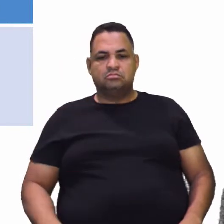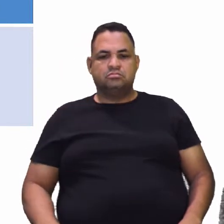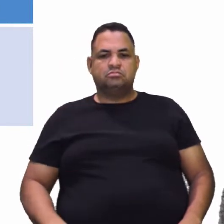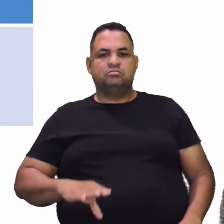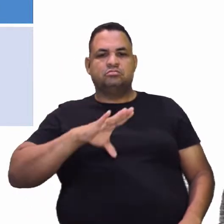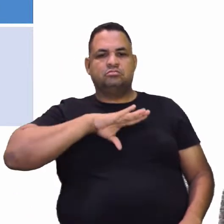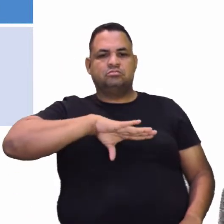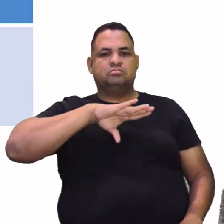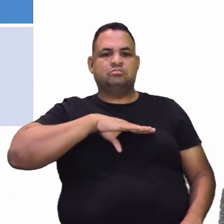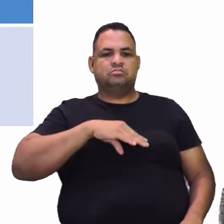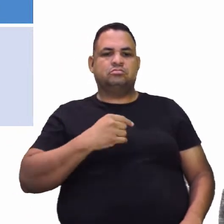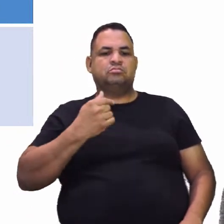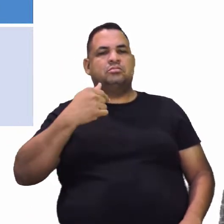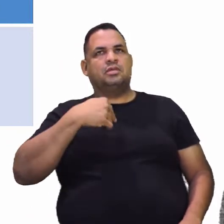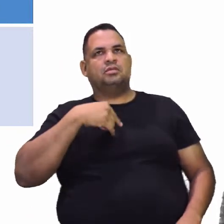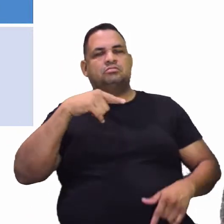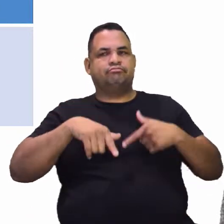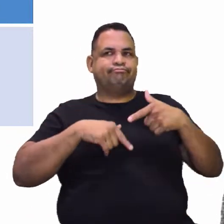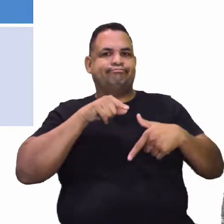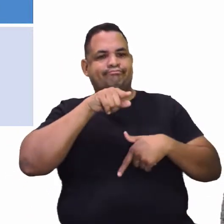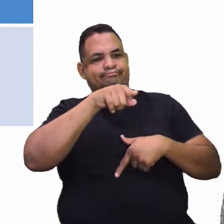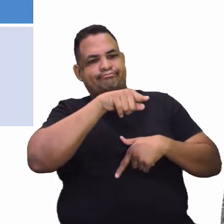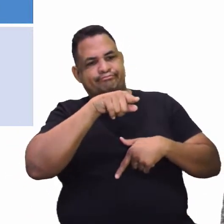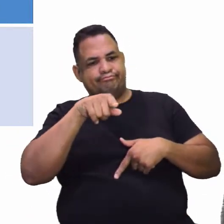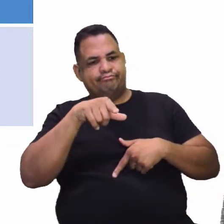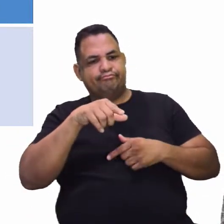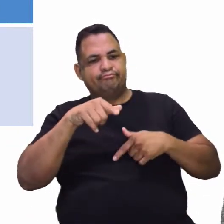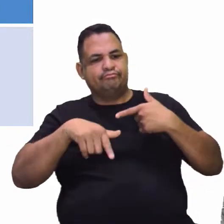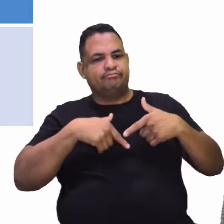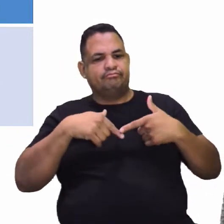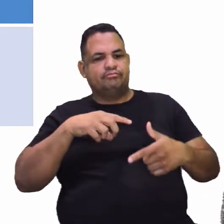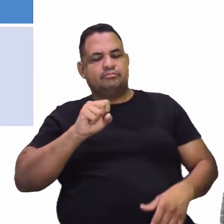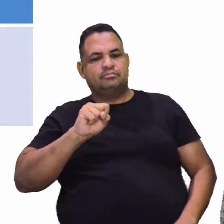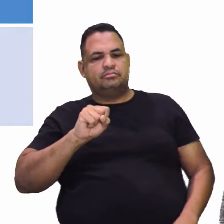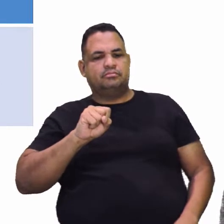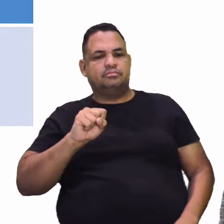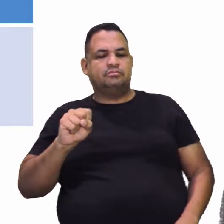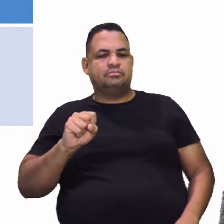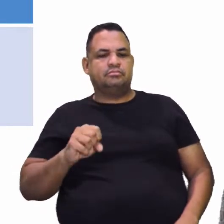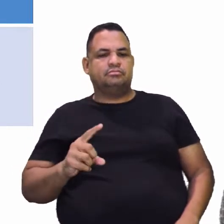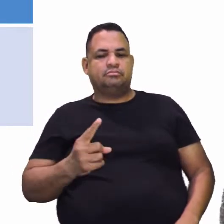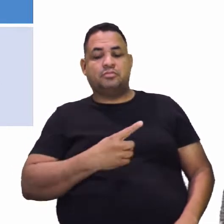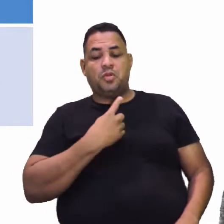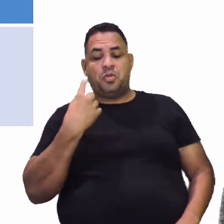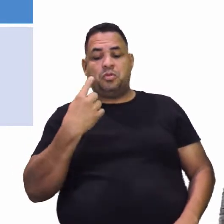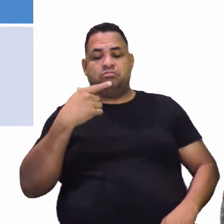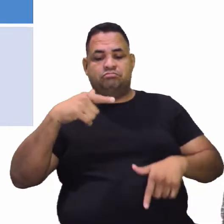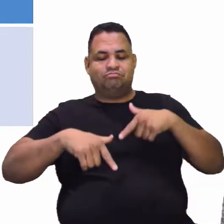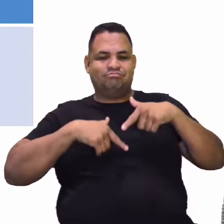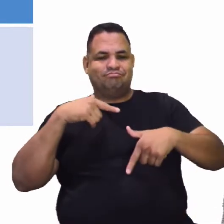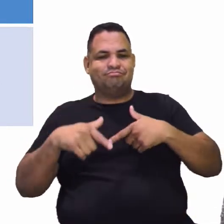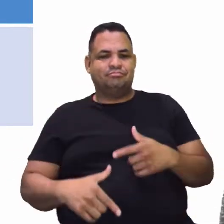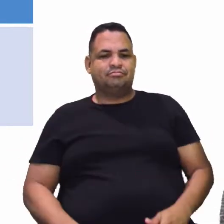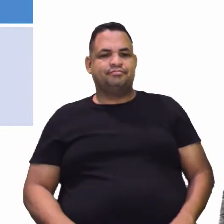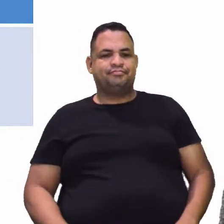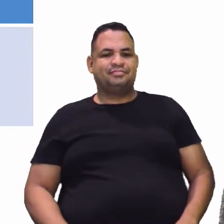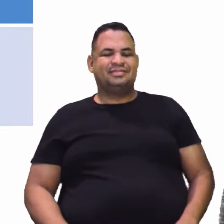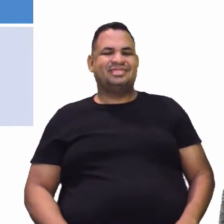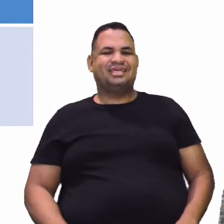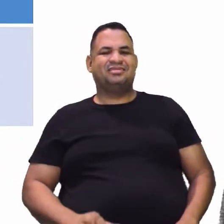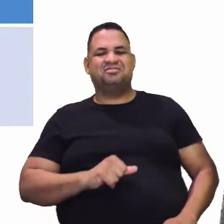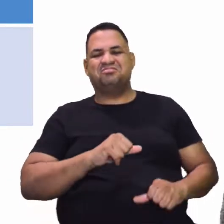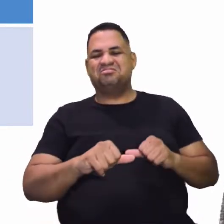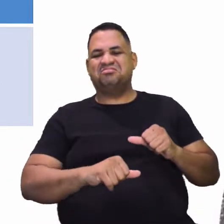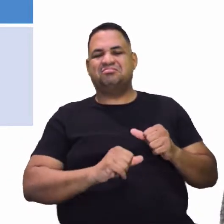no português, aí eu trabalho, tu trabalhas, né? Ou você trabalha. Nós trabalhamos. Aí já